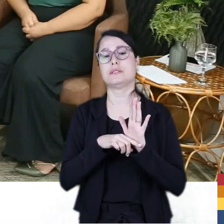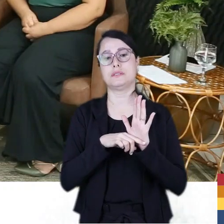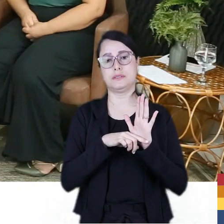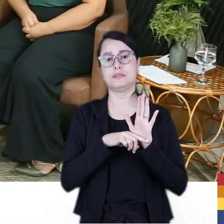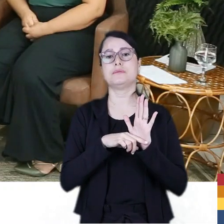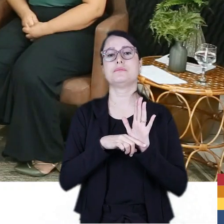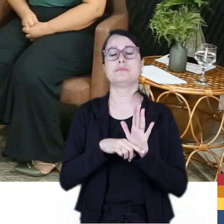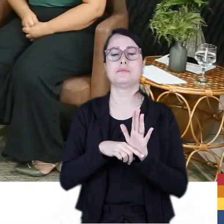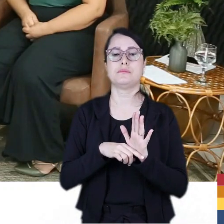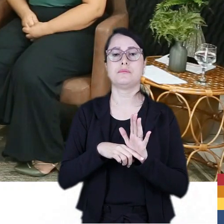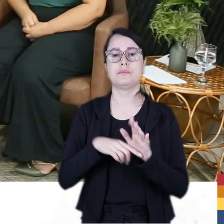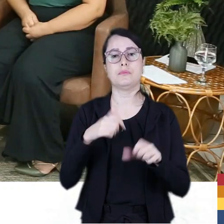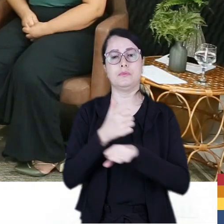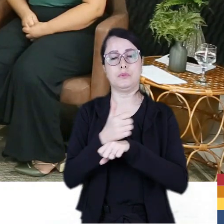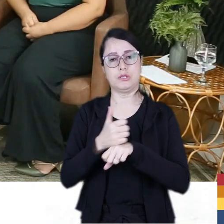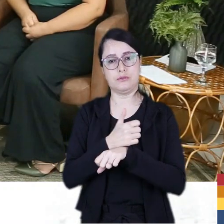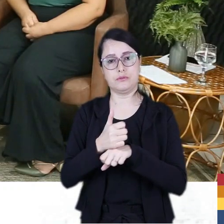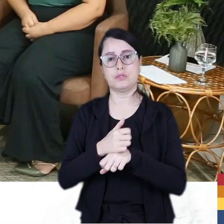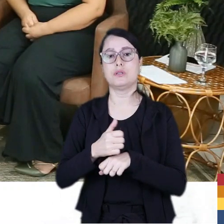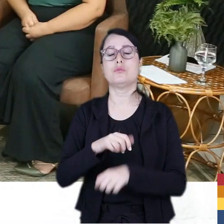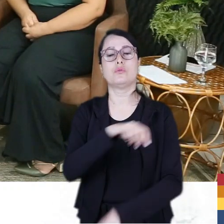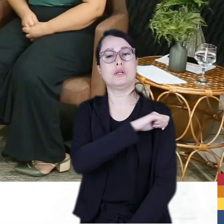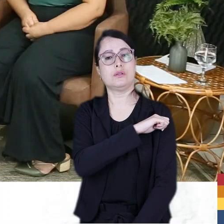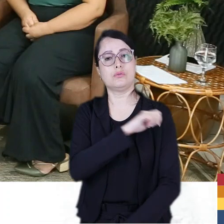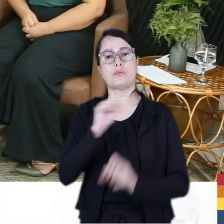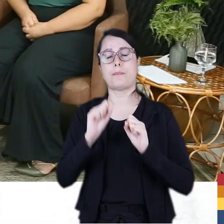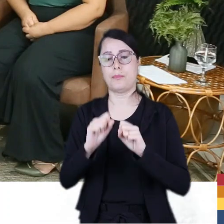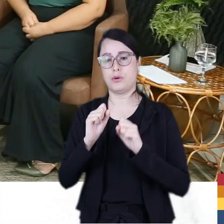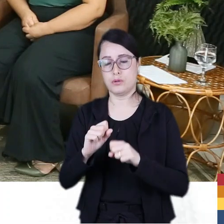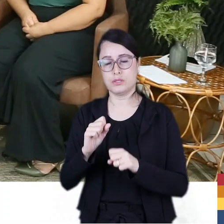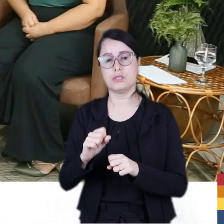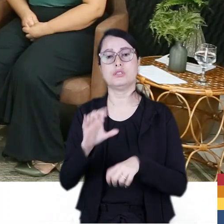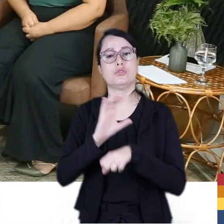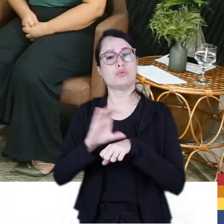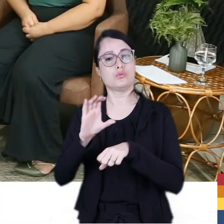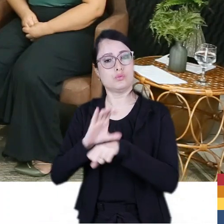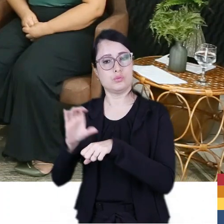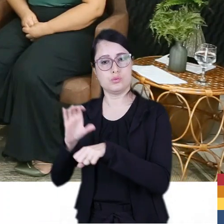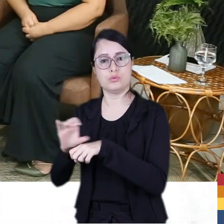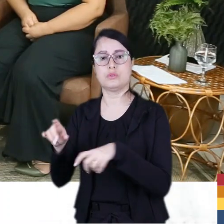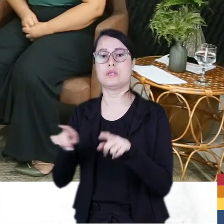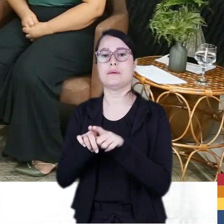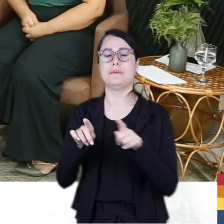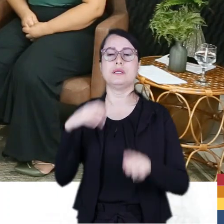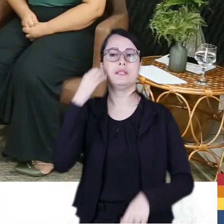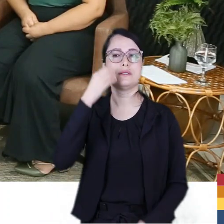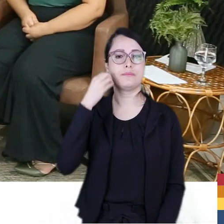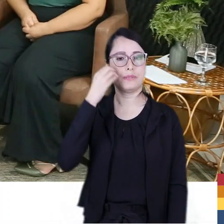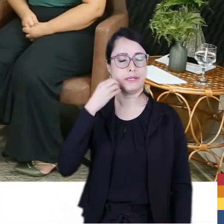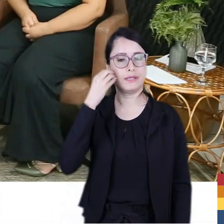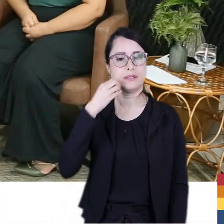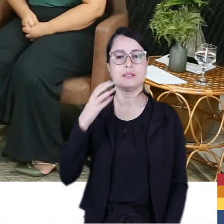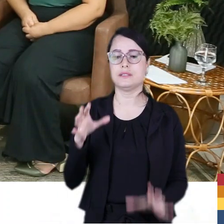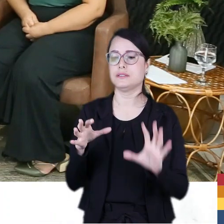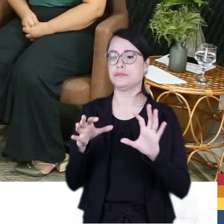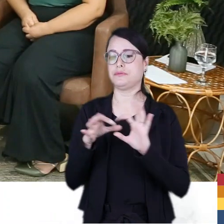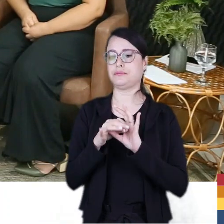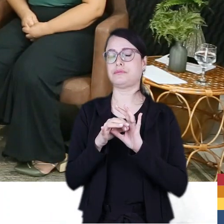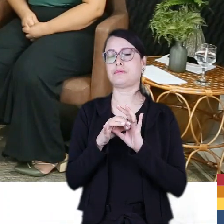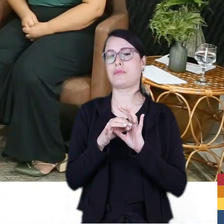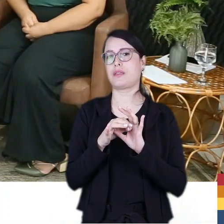qualificação profissional que são as chamadas FICS que são de formação inicial e continuada os programas de aprendizagem profissional